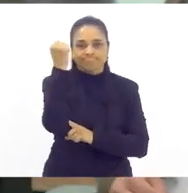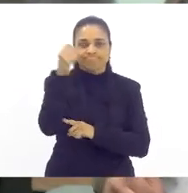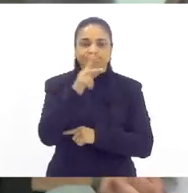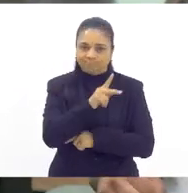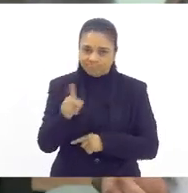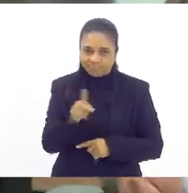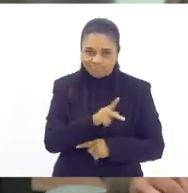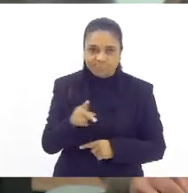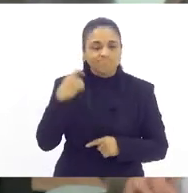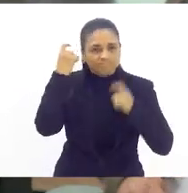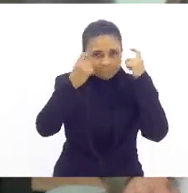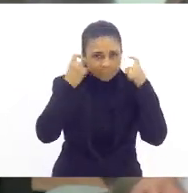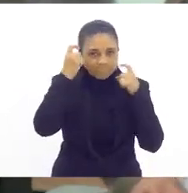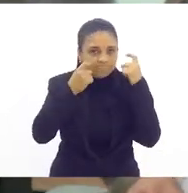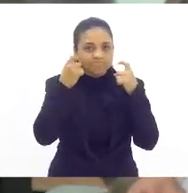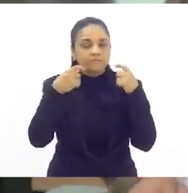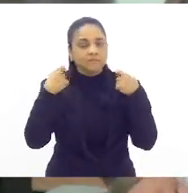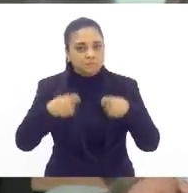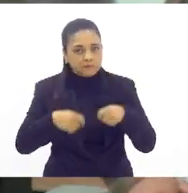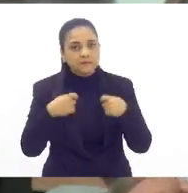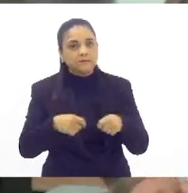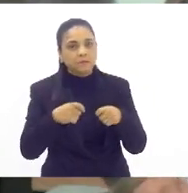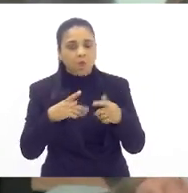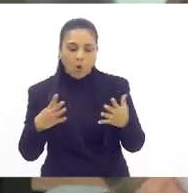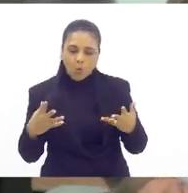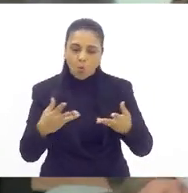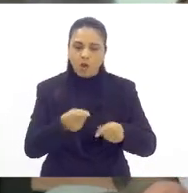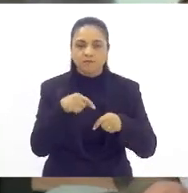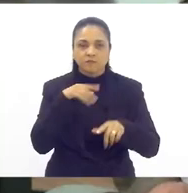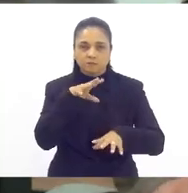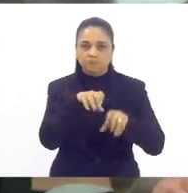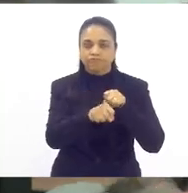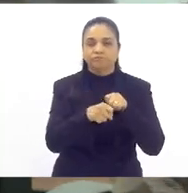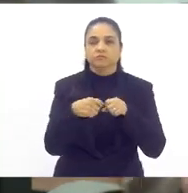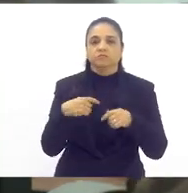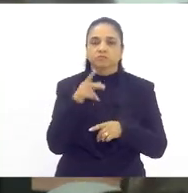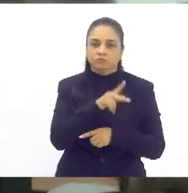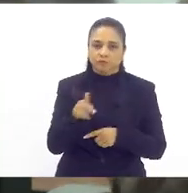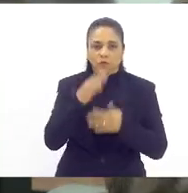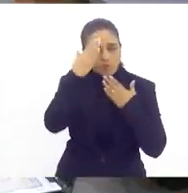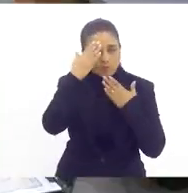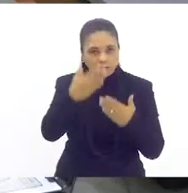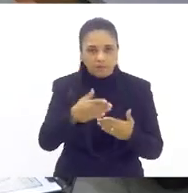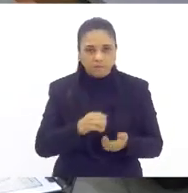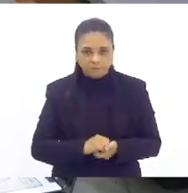muito preocupados e nós precisamos fazer a fixação e a qualificação dos professores muito obrigado